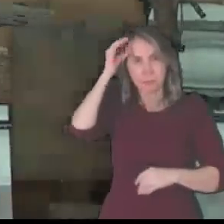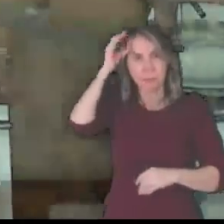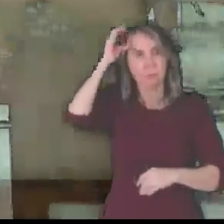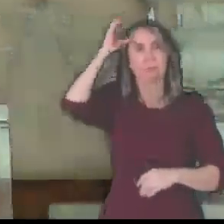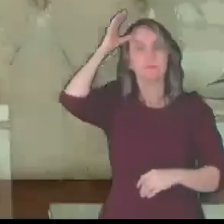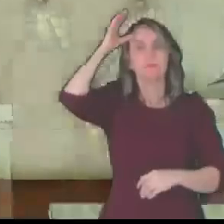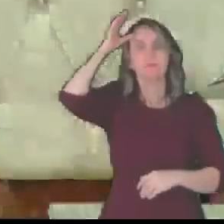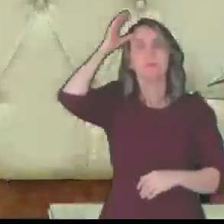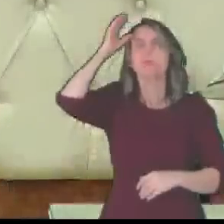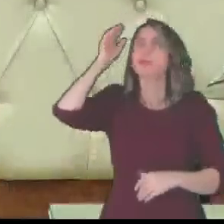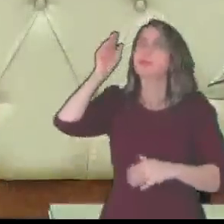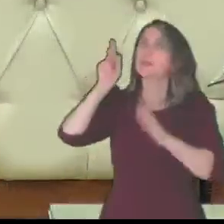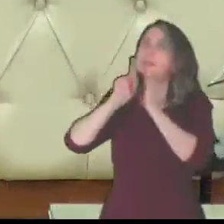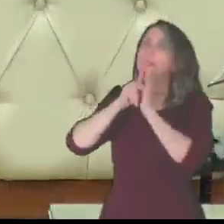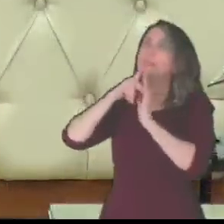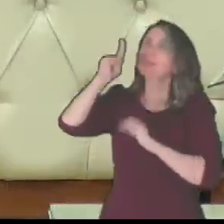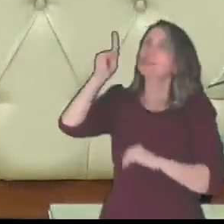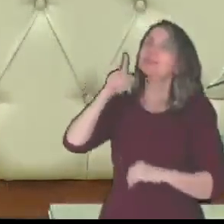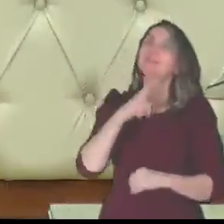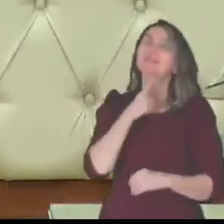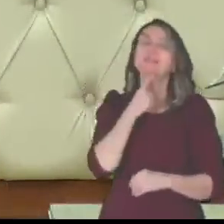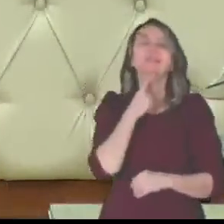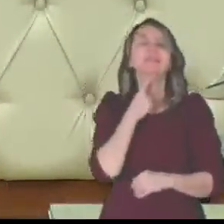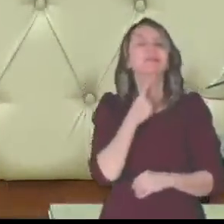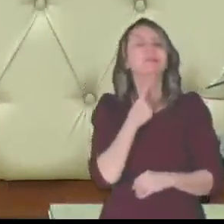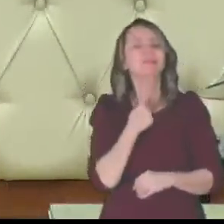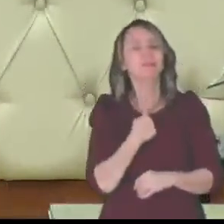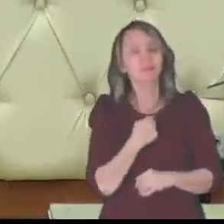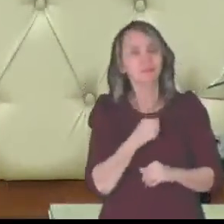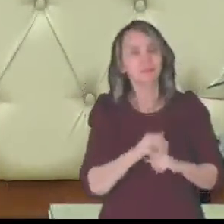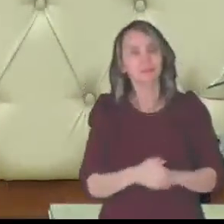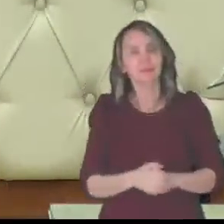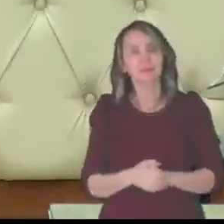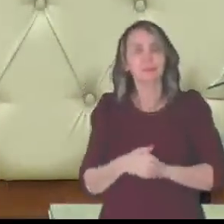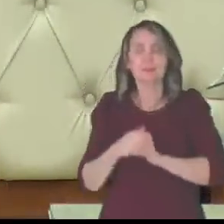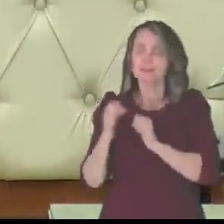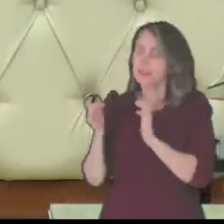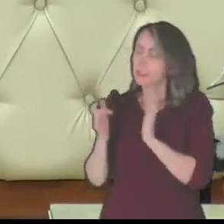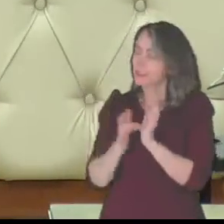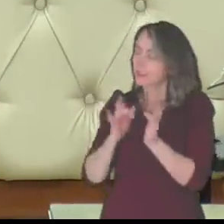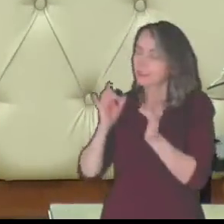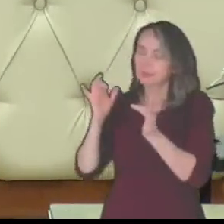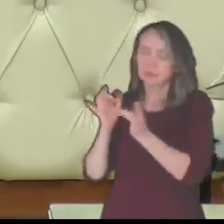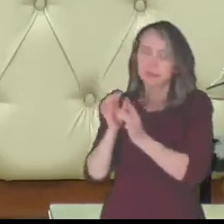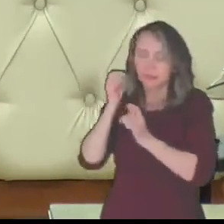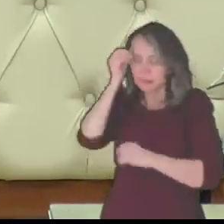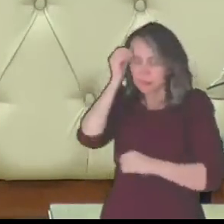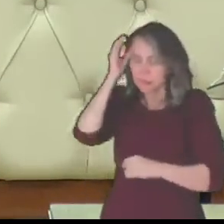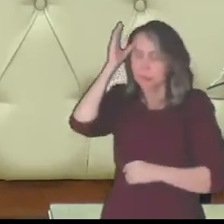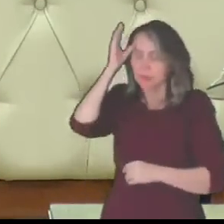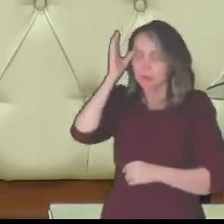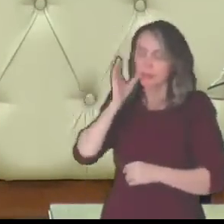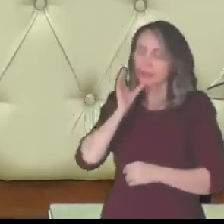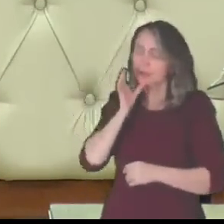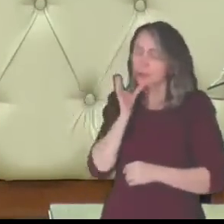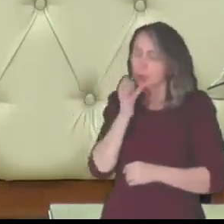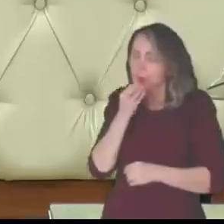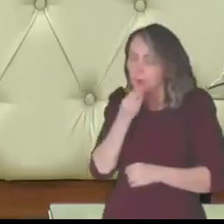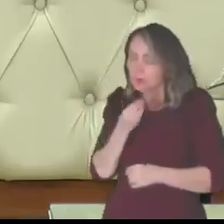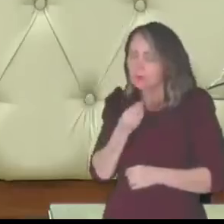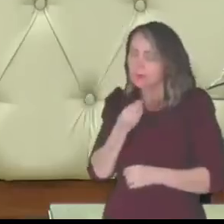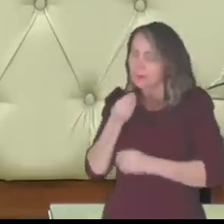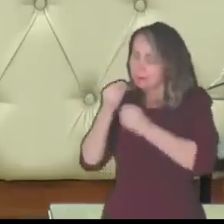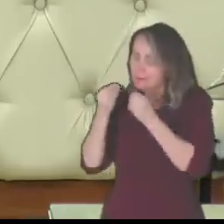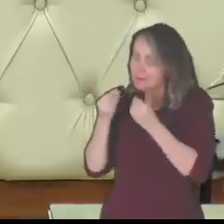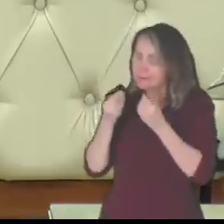sejais cheios de que a igreja do conheço Jesus de conhecimento aos crentes para que eles